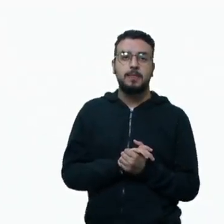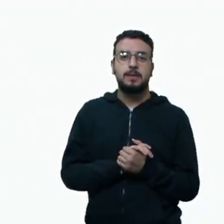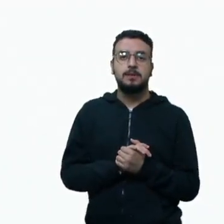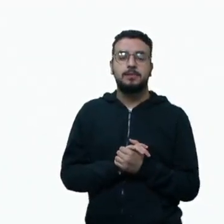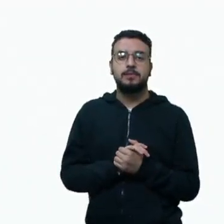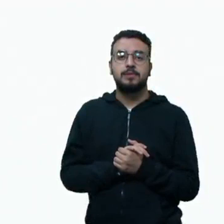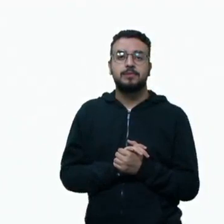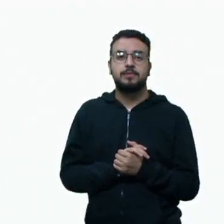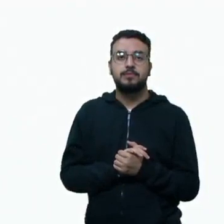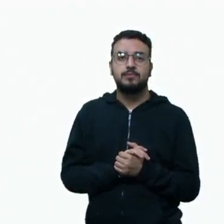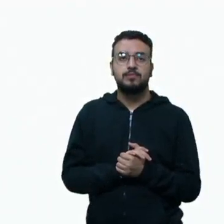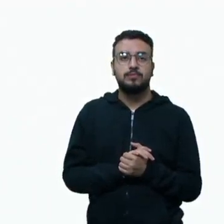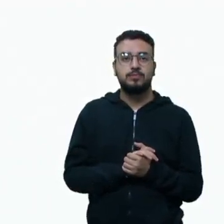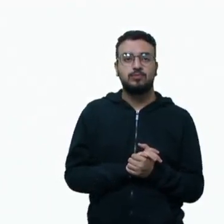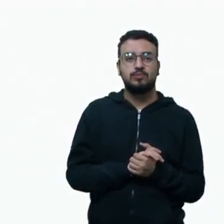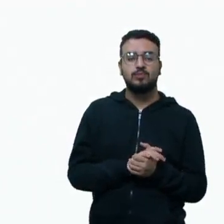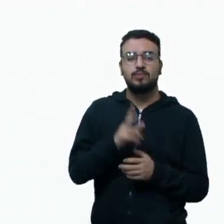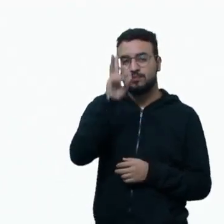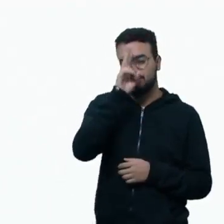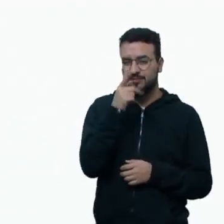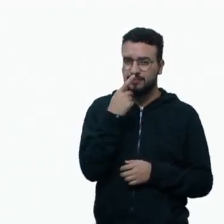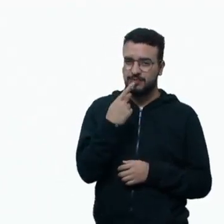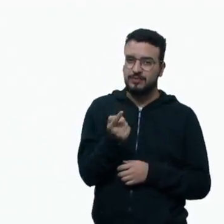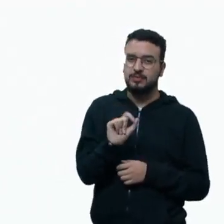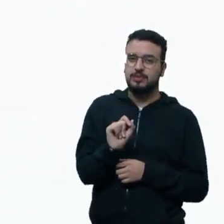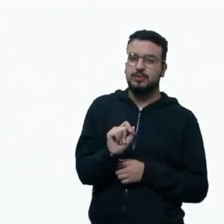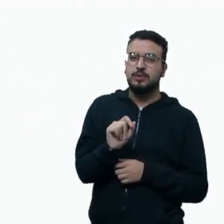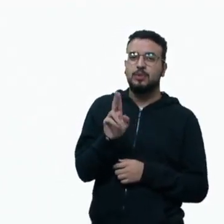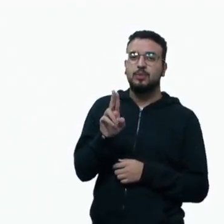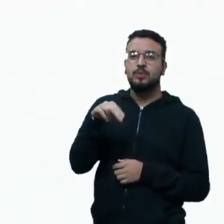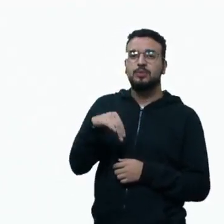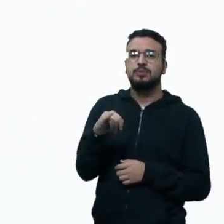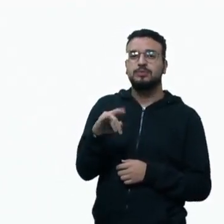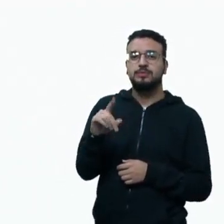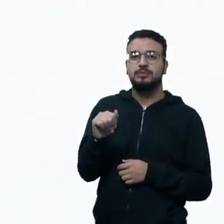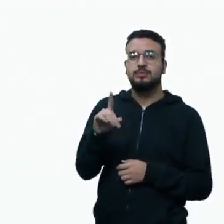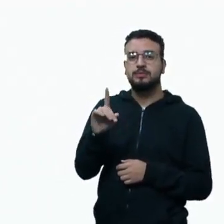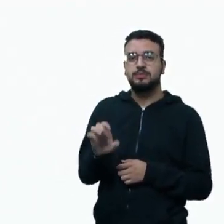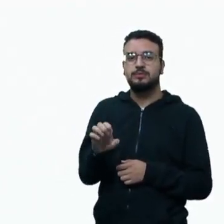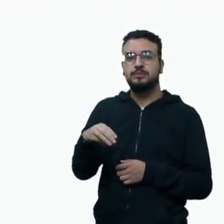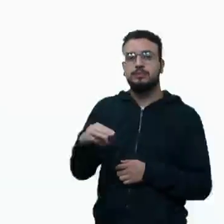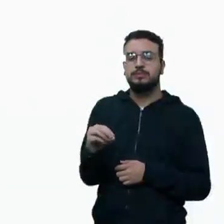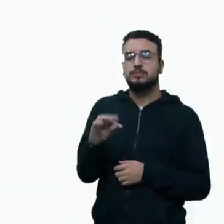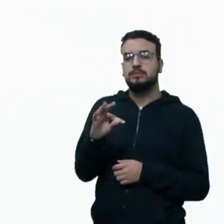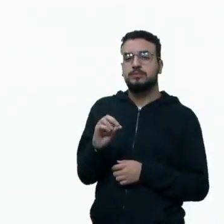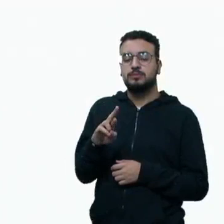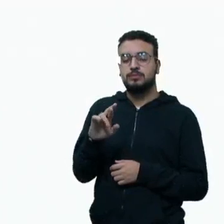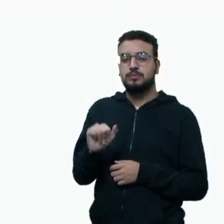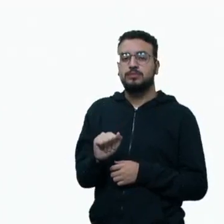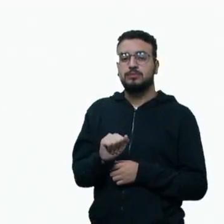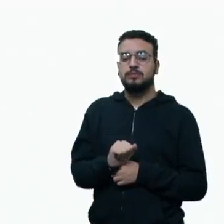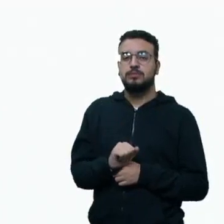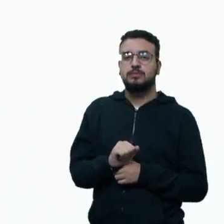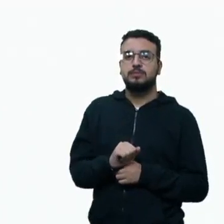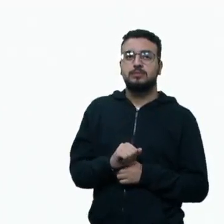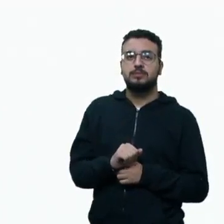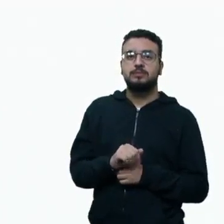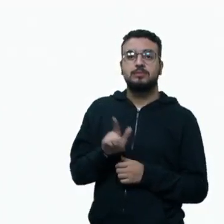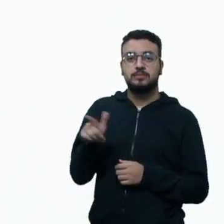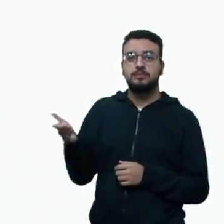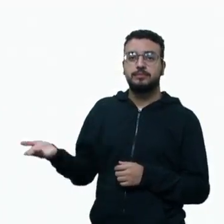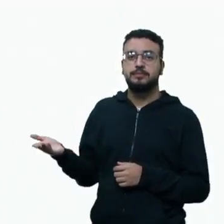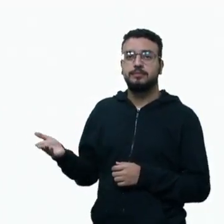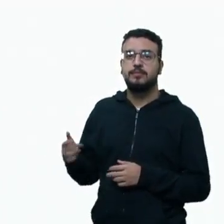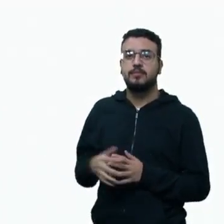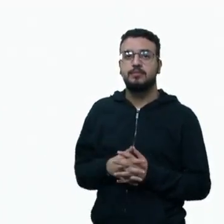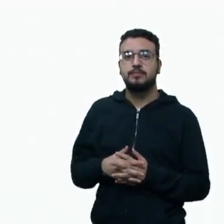além disso, lembra que eu falei para vocês da unidade motora? O que eu queria dizer com unidade motora, pessoal? Era isso aqui que vocês